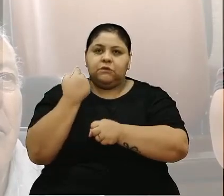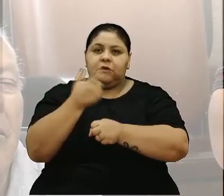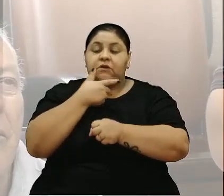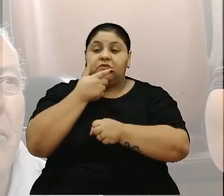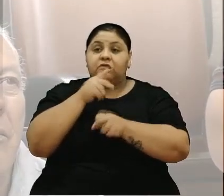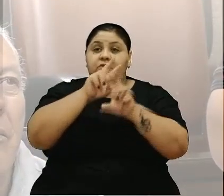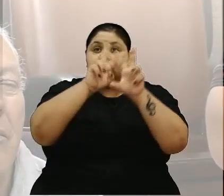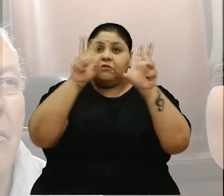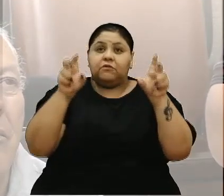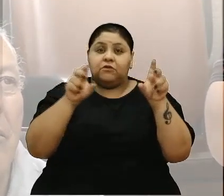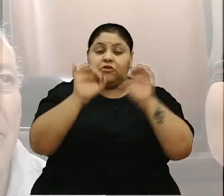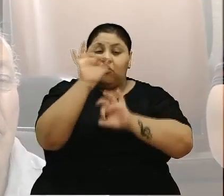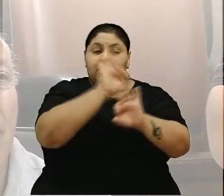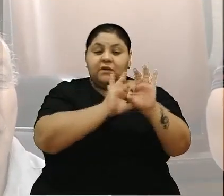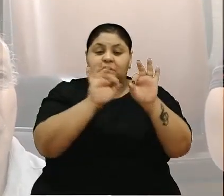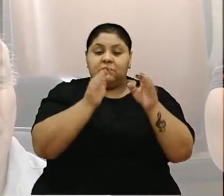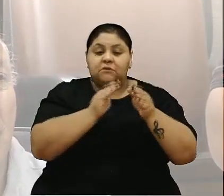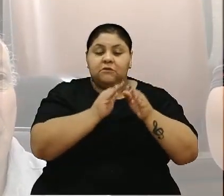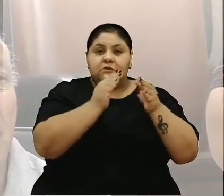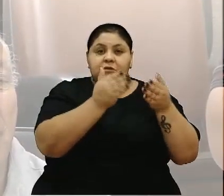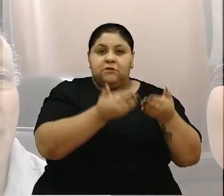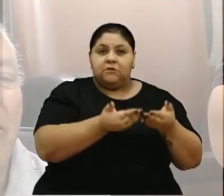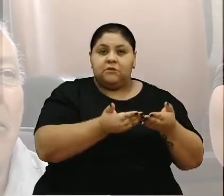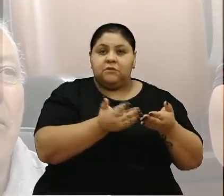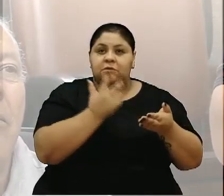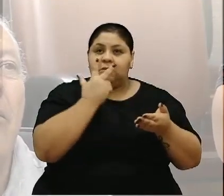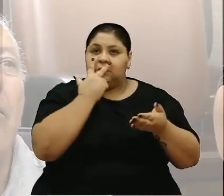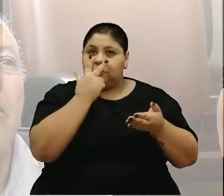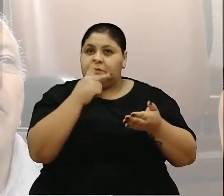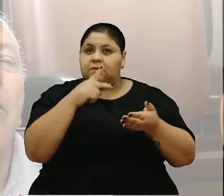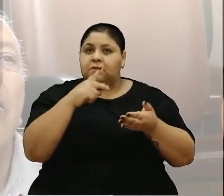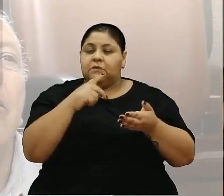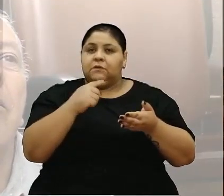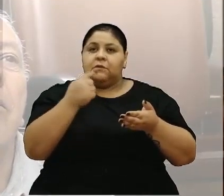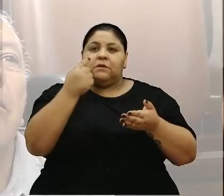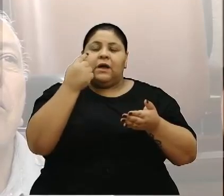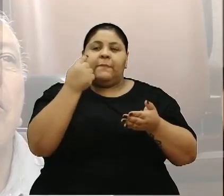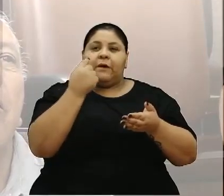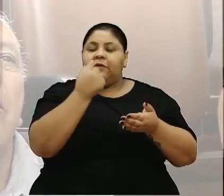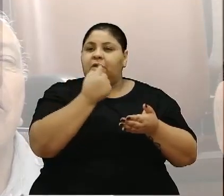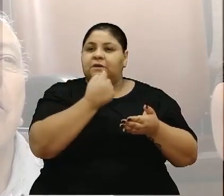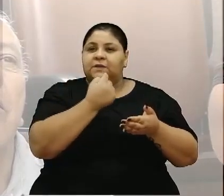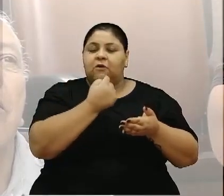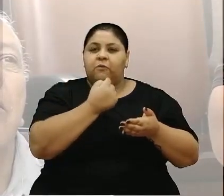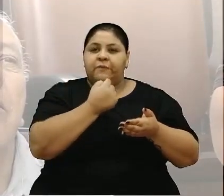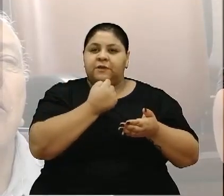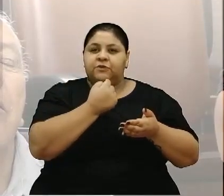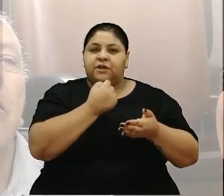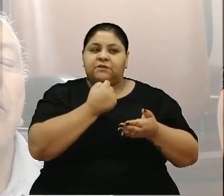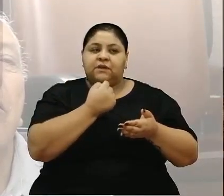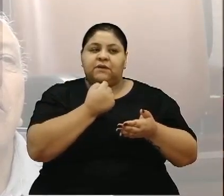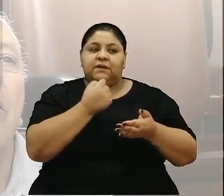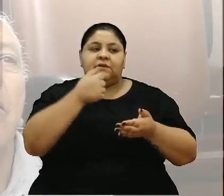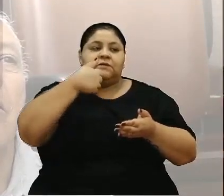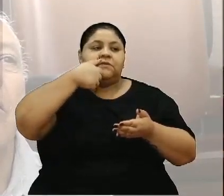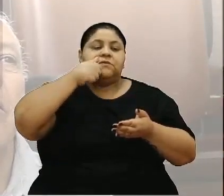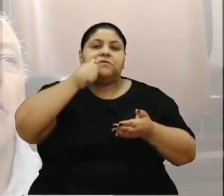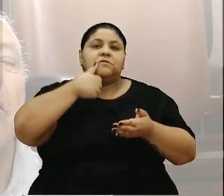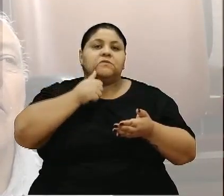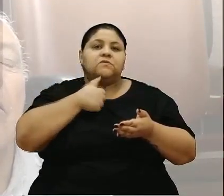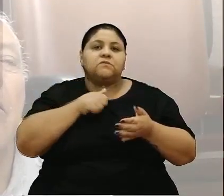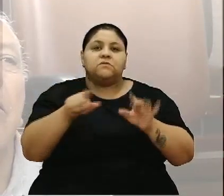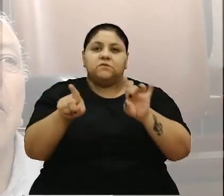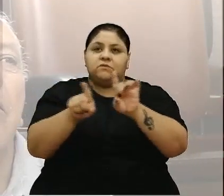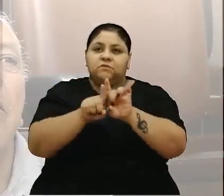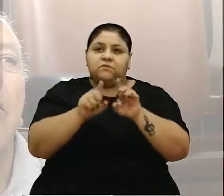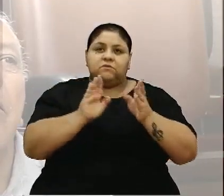de desmembrar uma comissão. Como na época a vereadora Paula Iores desmembrou a Comissão de Direitos Humanos e Segurança Pública, transformou em